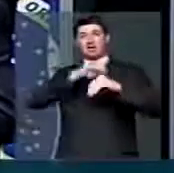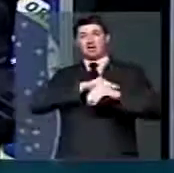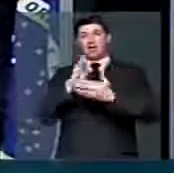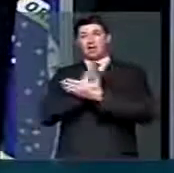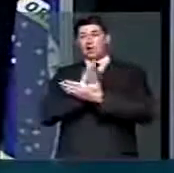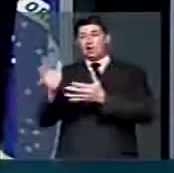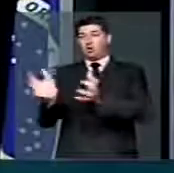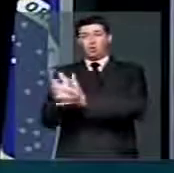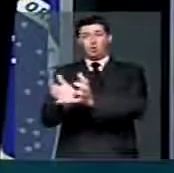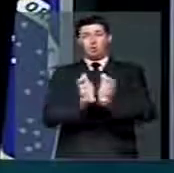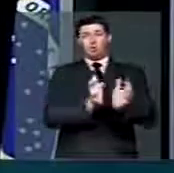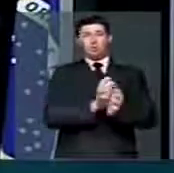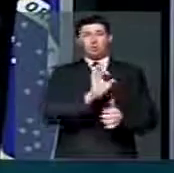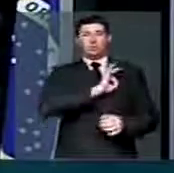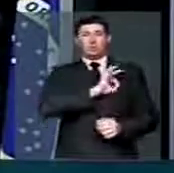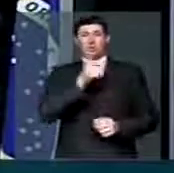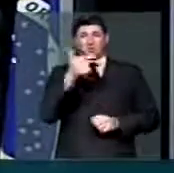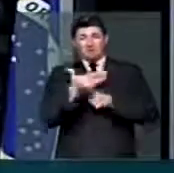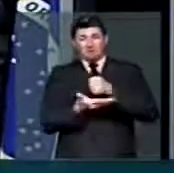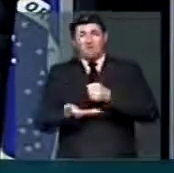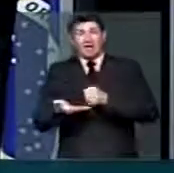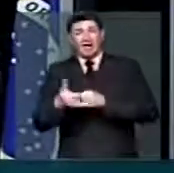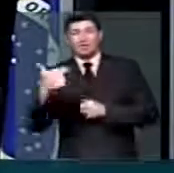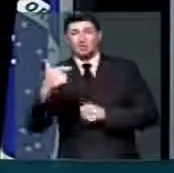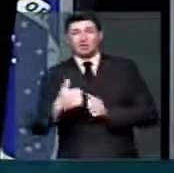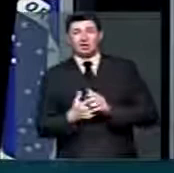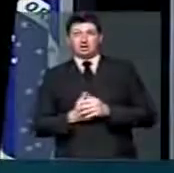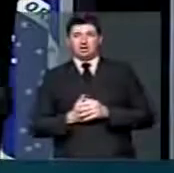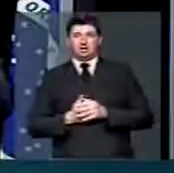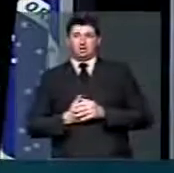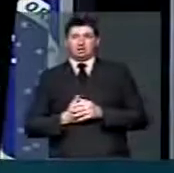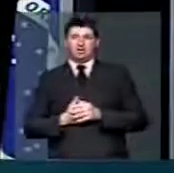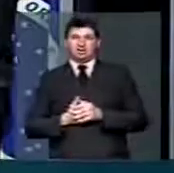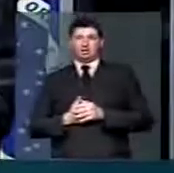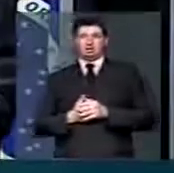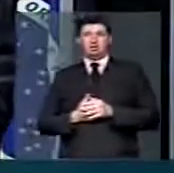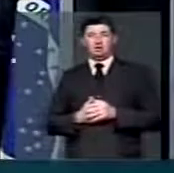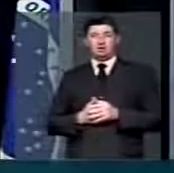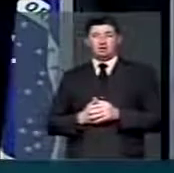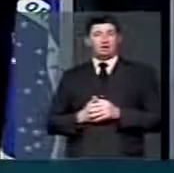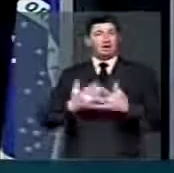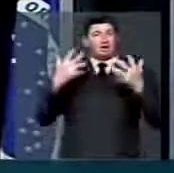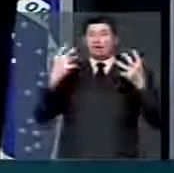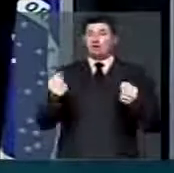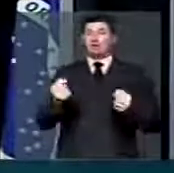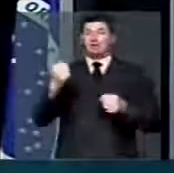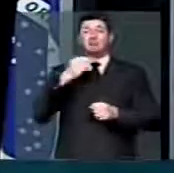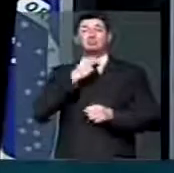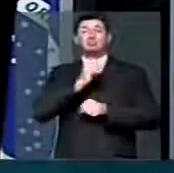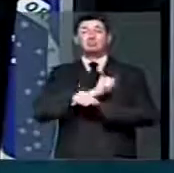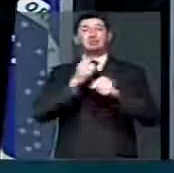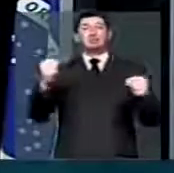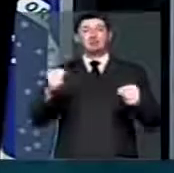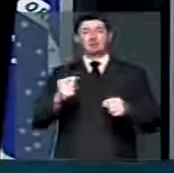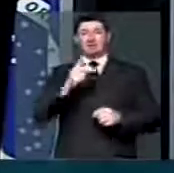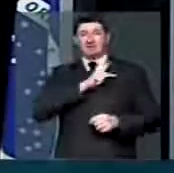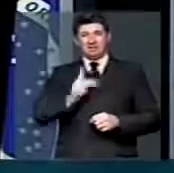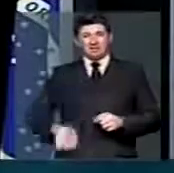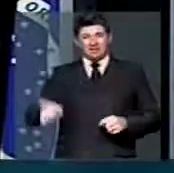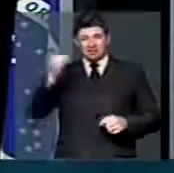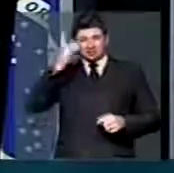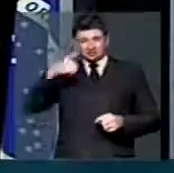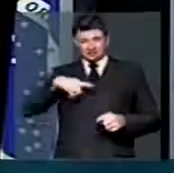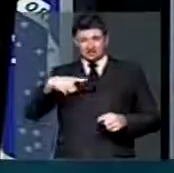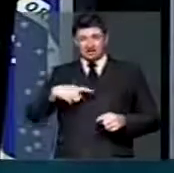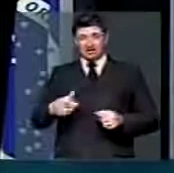categorias, os policiais não terem nenhum piso. É muito difícil aceitar que uma presidenta da República tenha